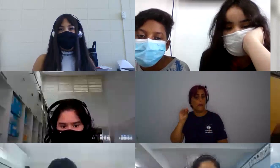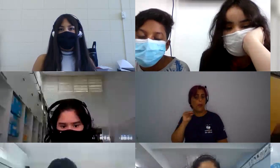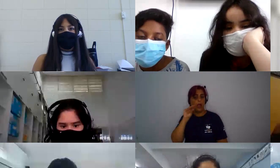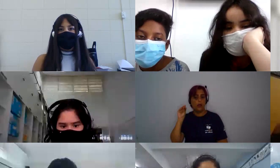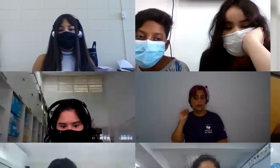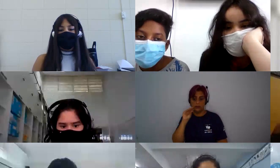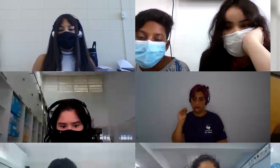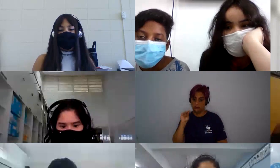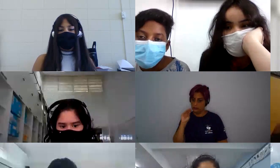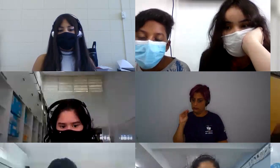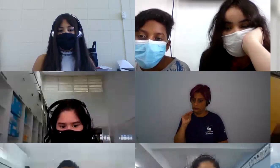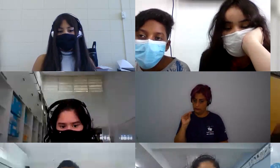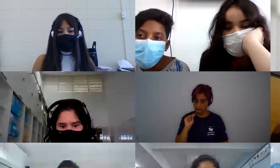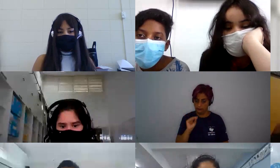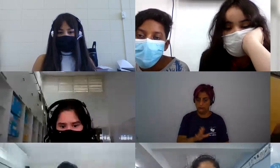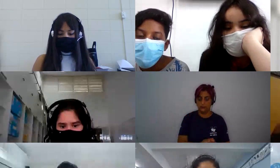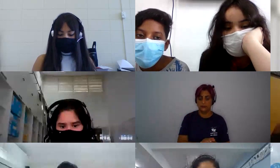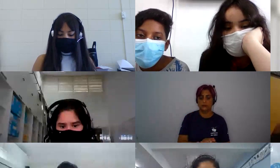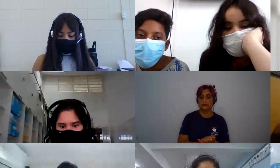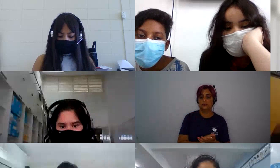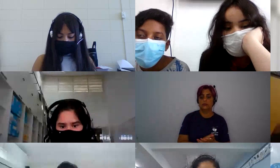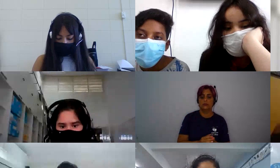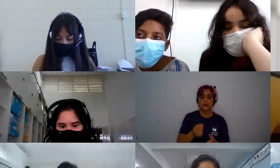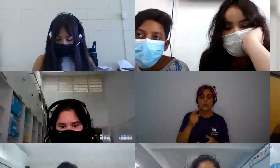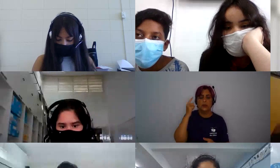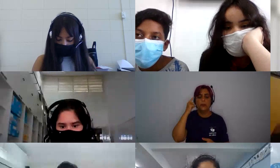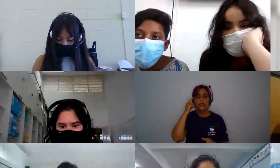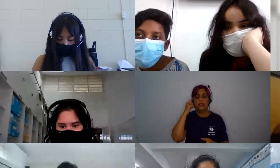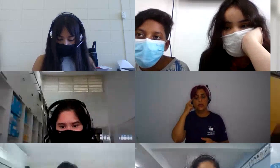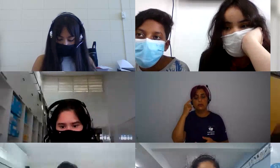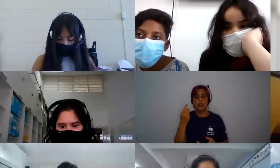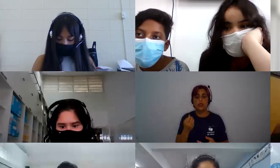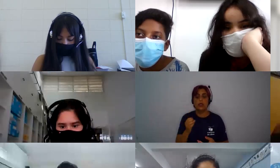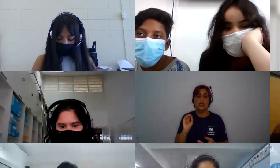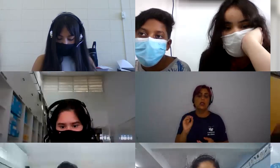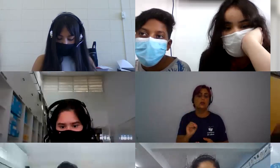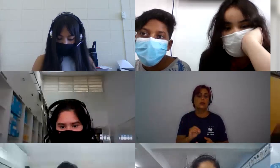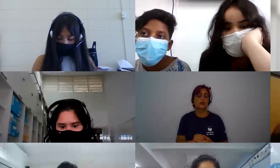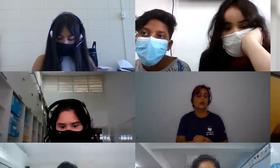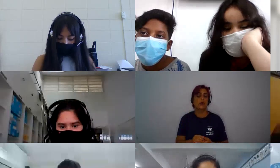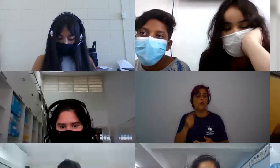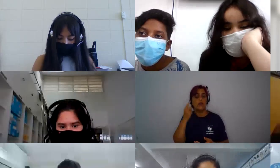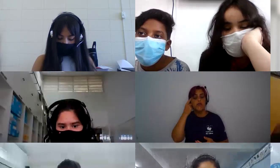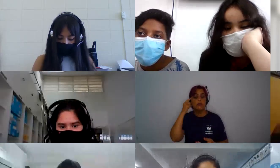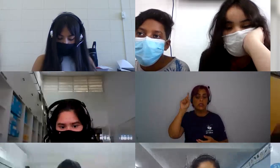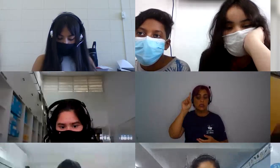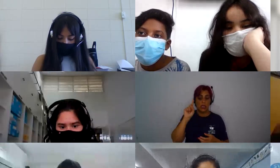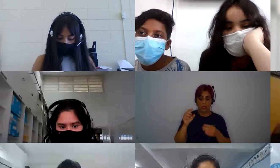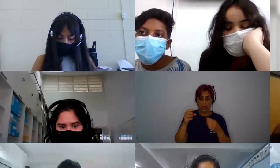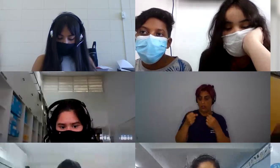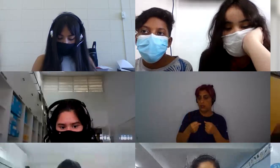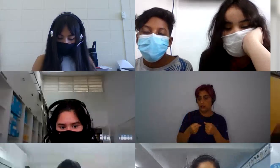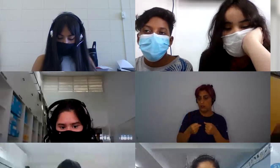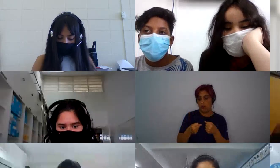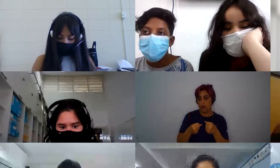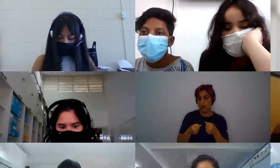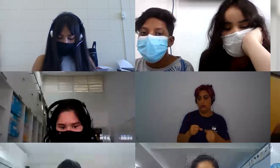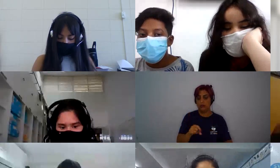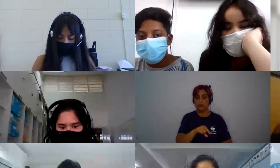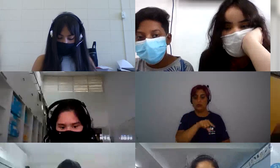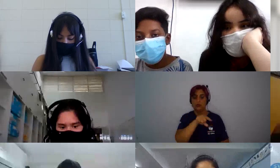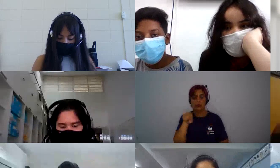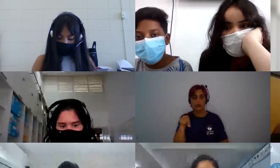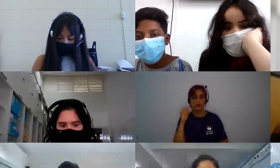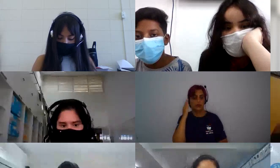diretamente minha, mas dúvidas, pensamentos seus, precisa nem ser uma dúvida, um pensamento, uma ideia que você acha que você queria que teu